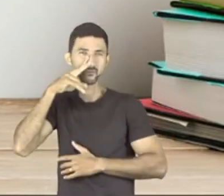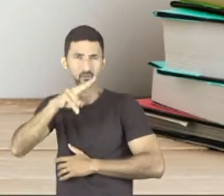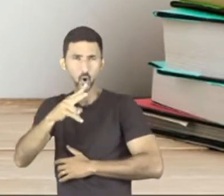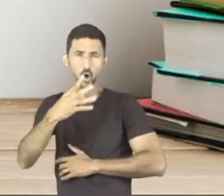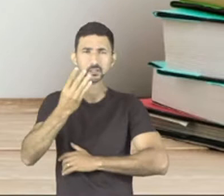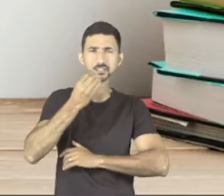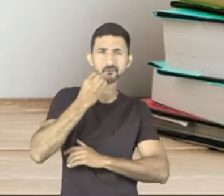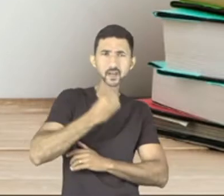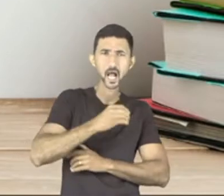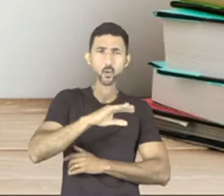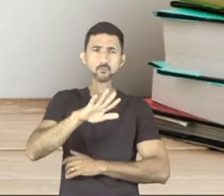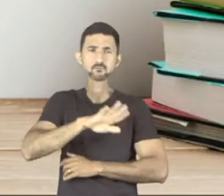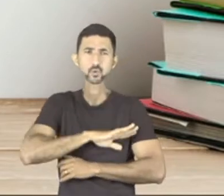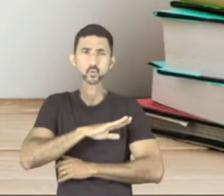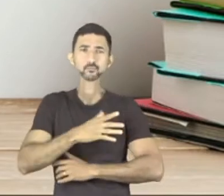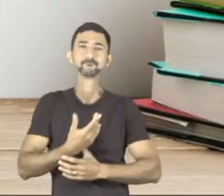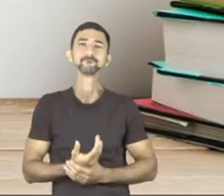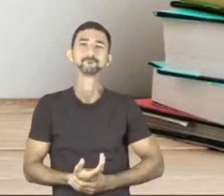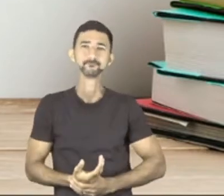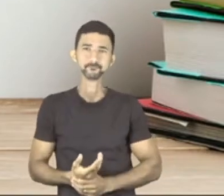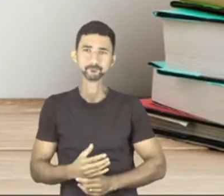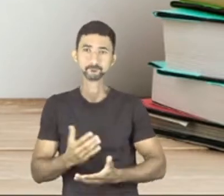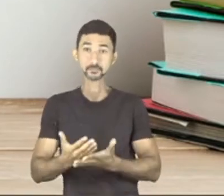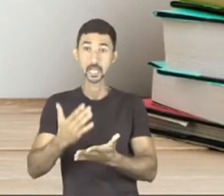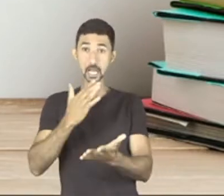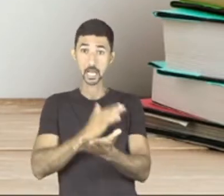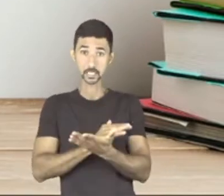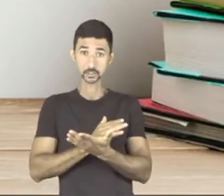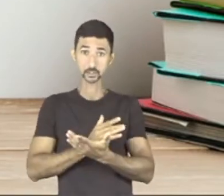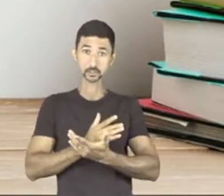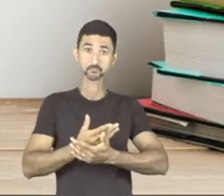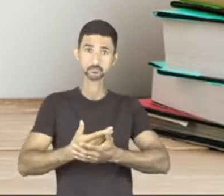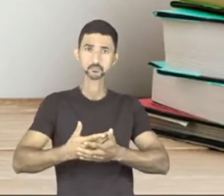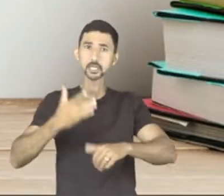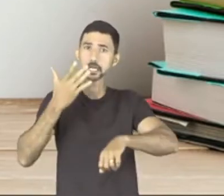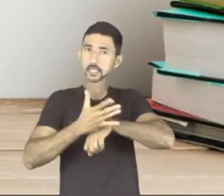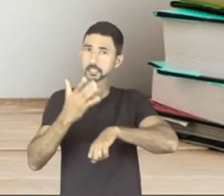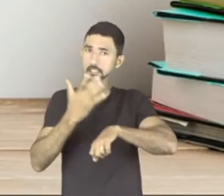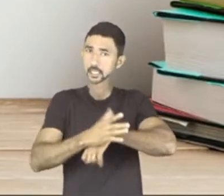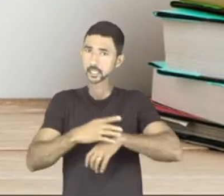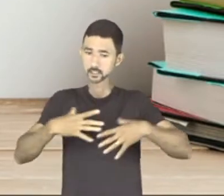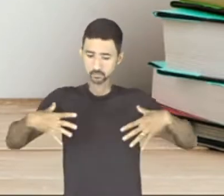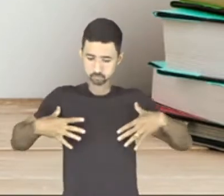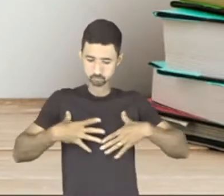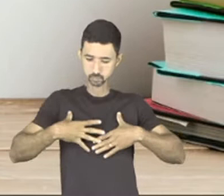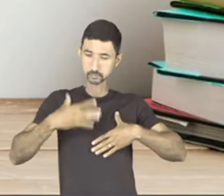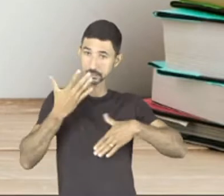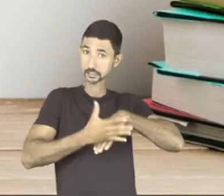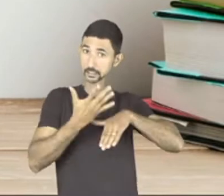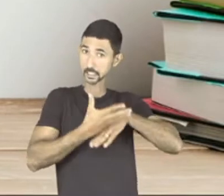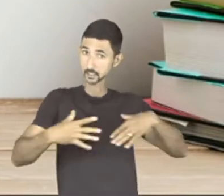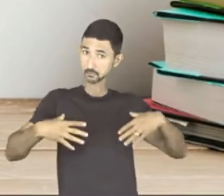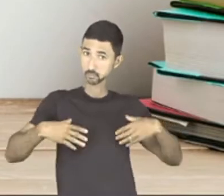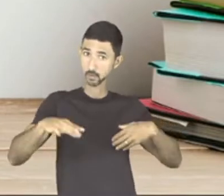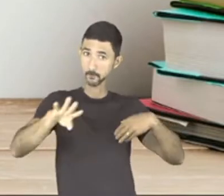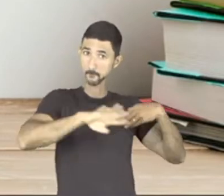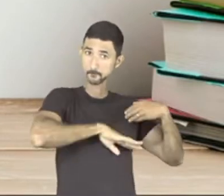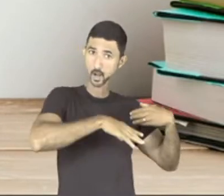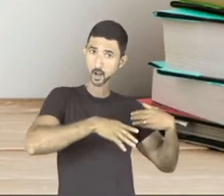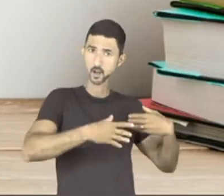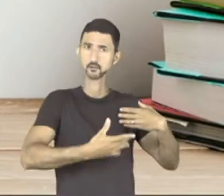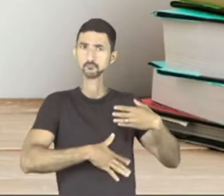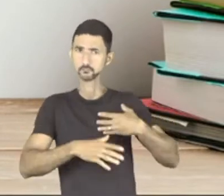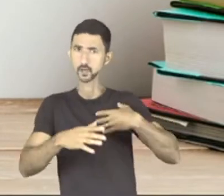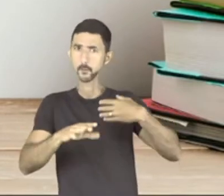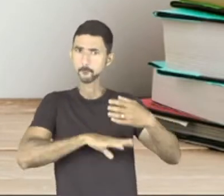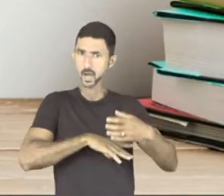golpe. Tá? Então, antes da luta começar, é feito um teste nos protetores, onde se avalia a calibragem